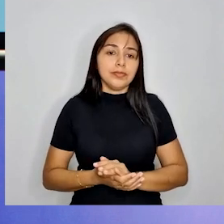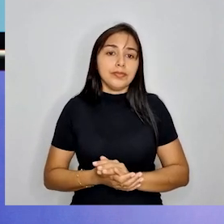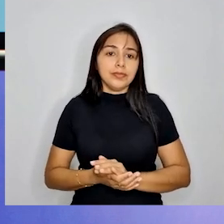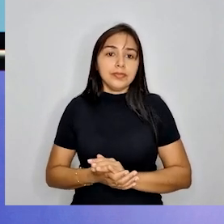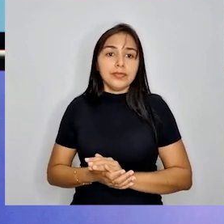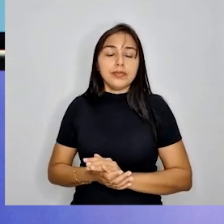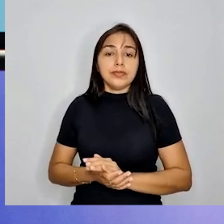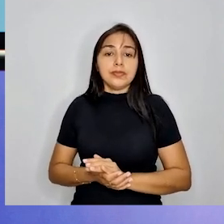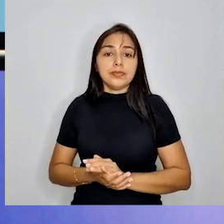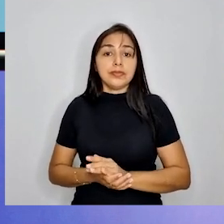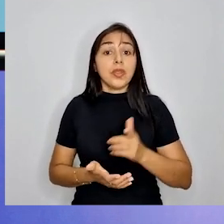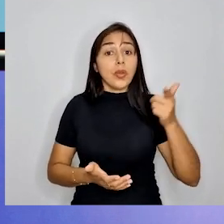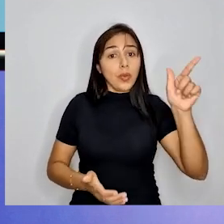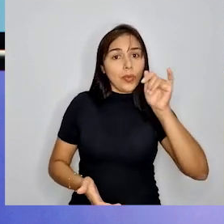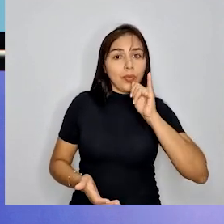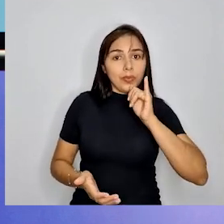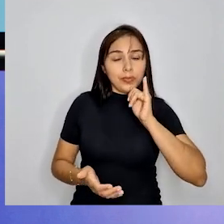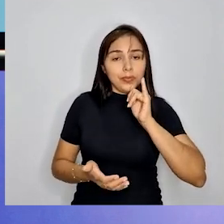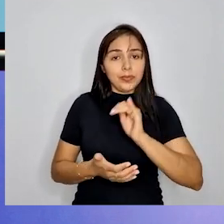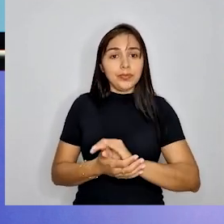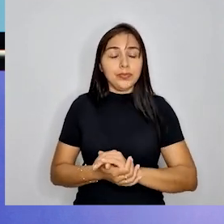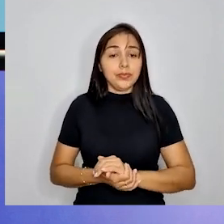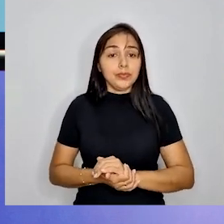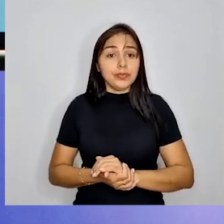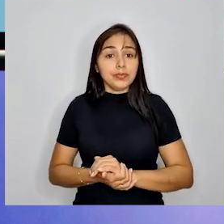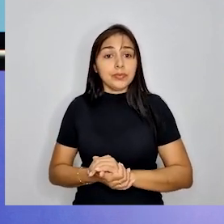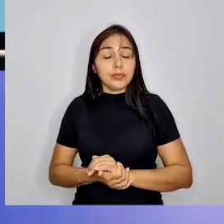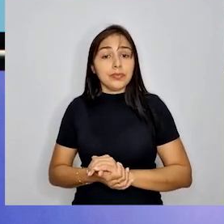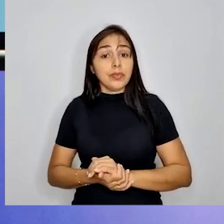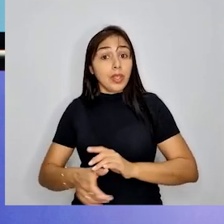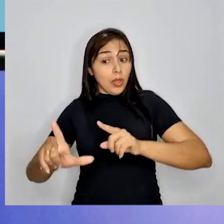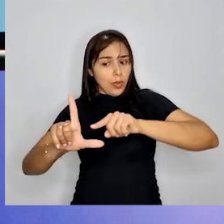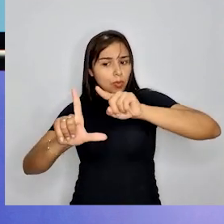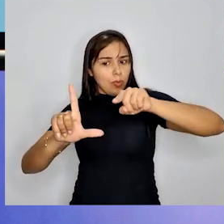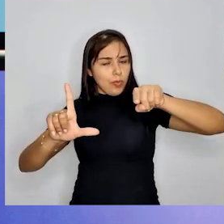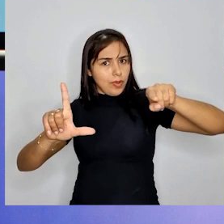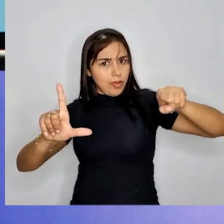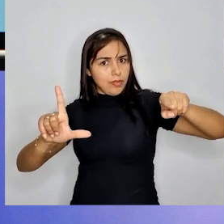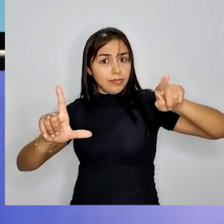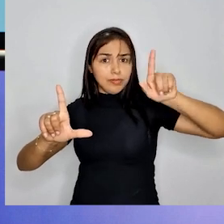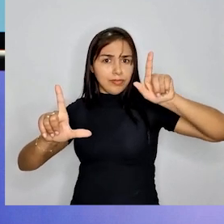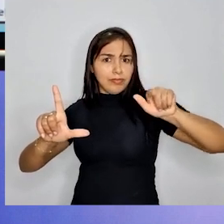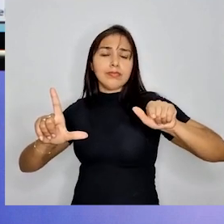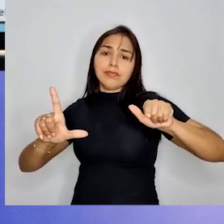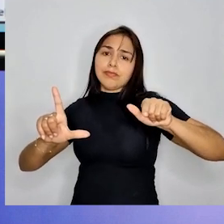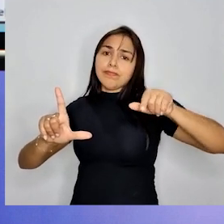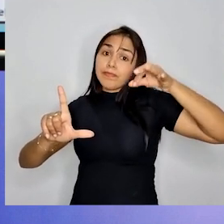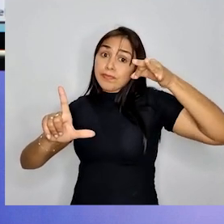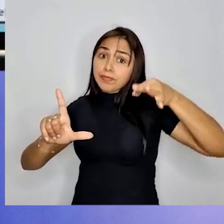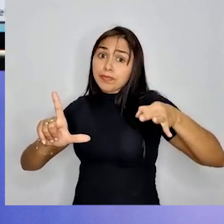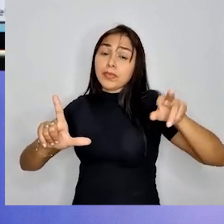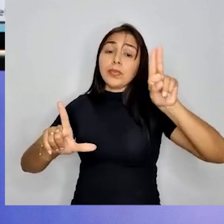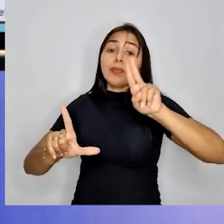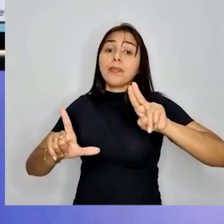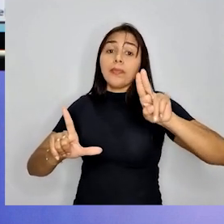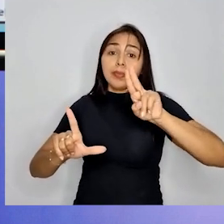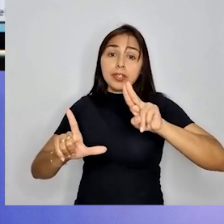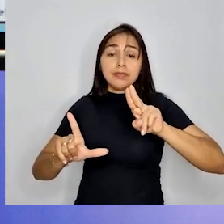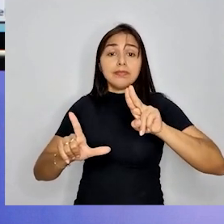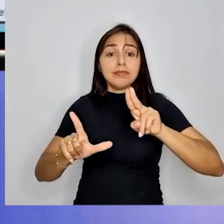vamos lá para outro questionamento o gráfico de linhas É adequado para representar as grandezas envolvidas nessa